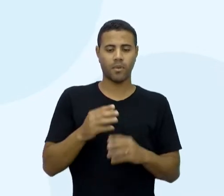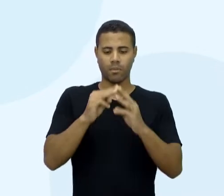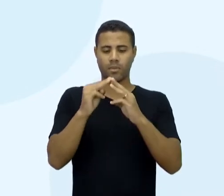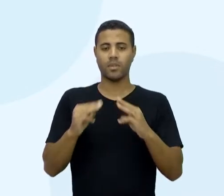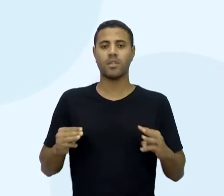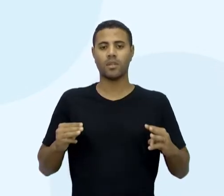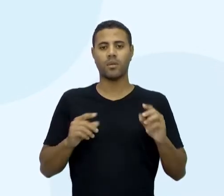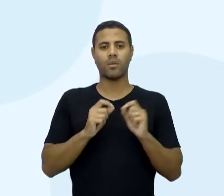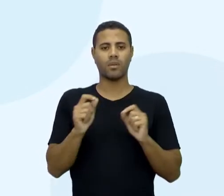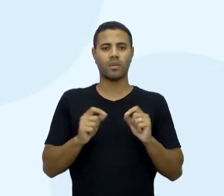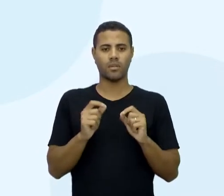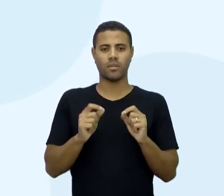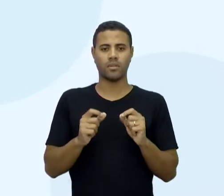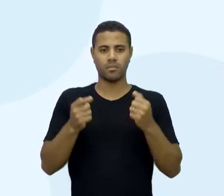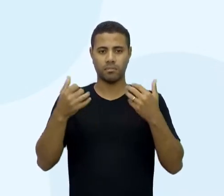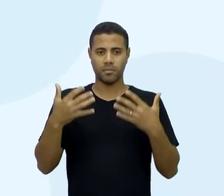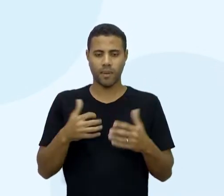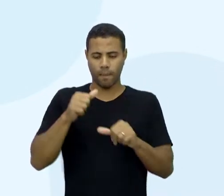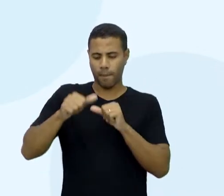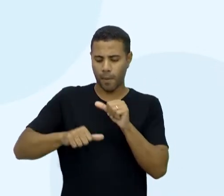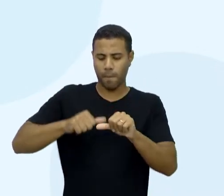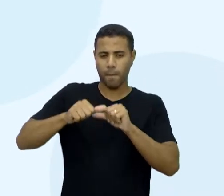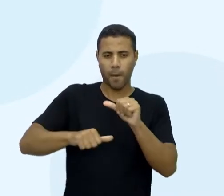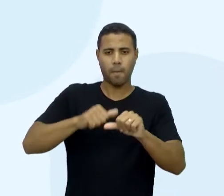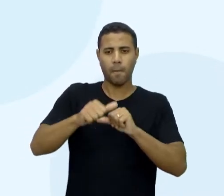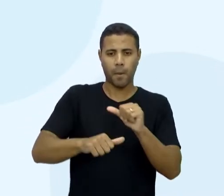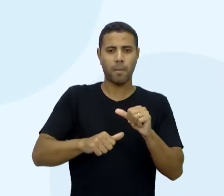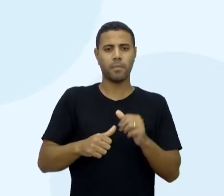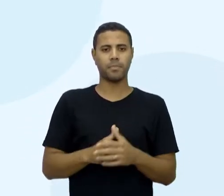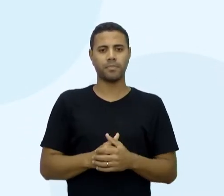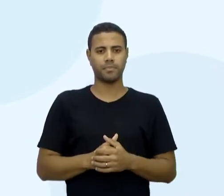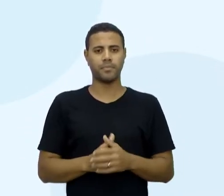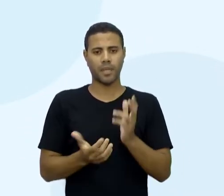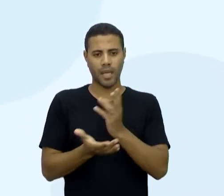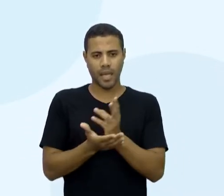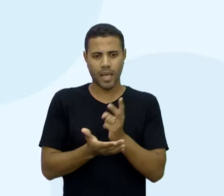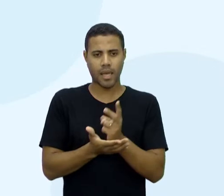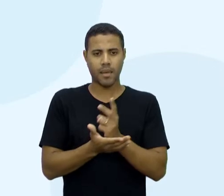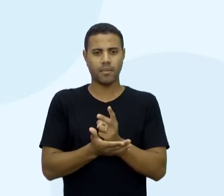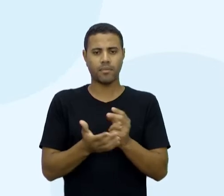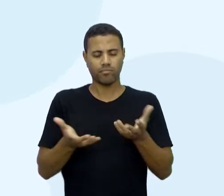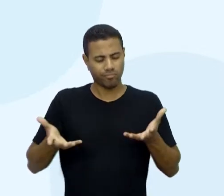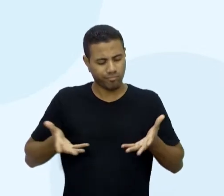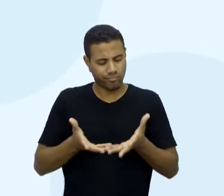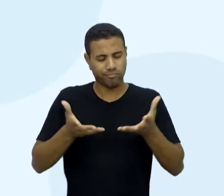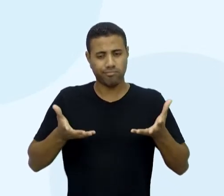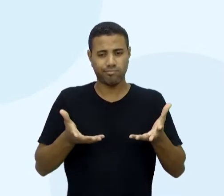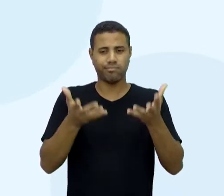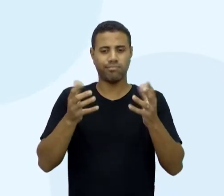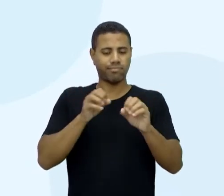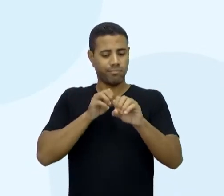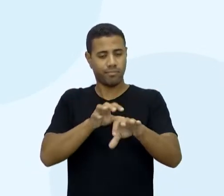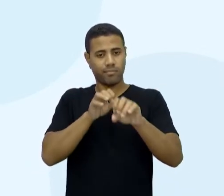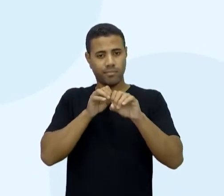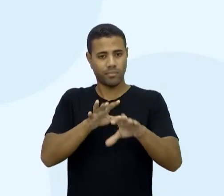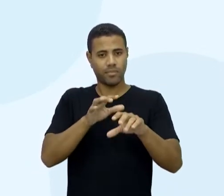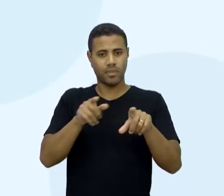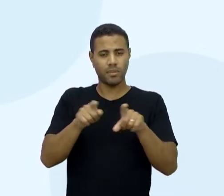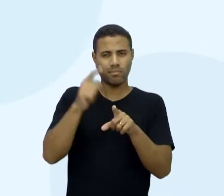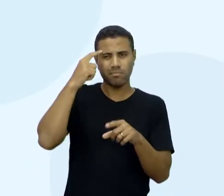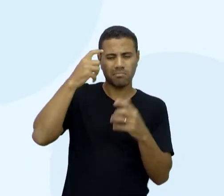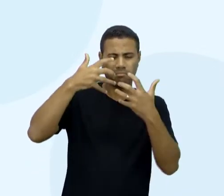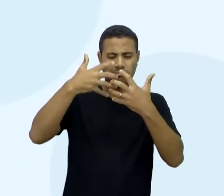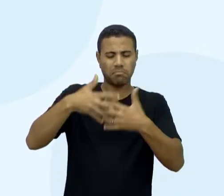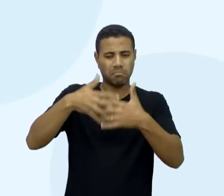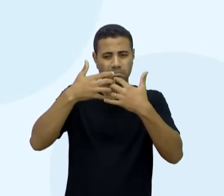papel ressignificado, ele muda de papel, trazendo aí atitudes mais ativas, educativas e